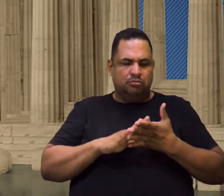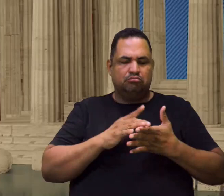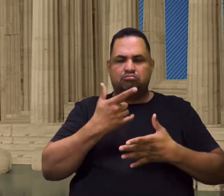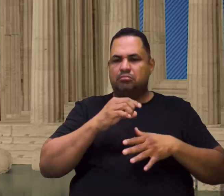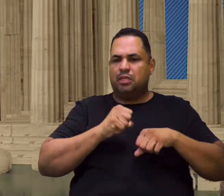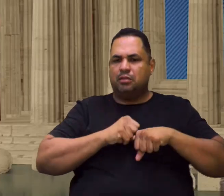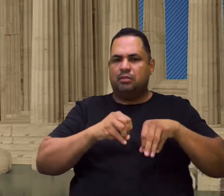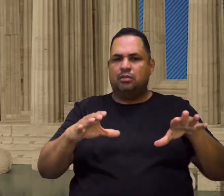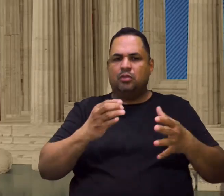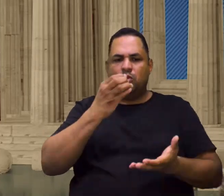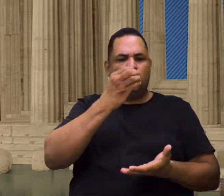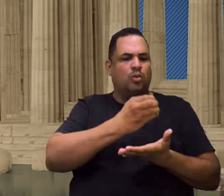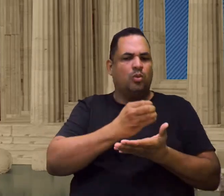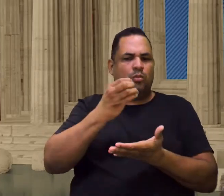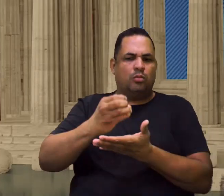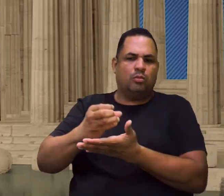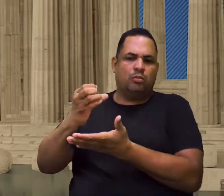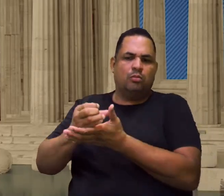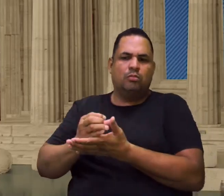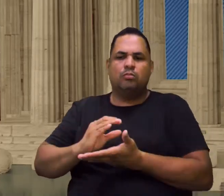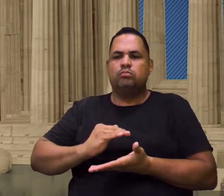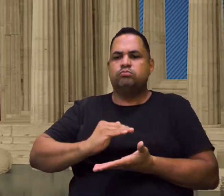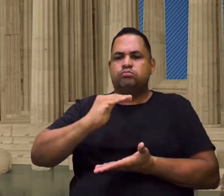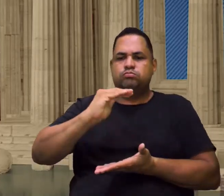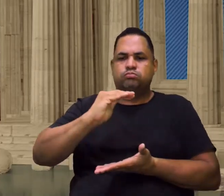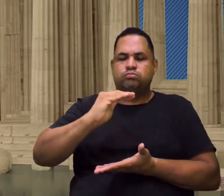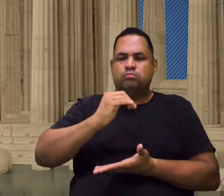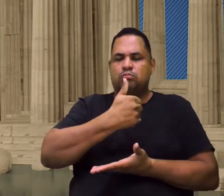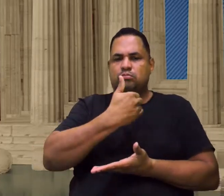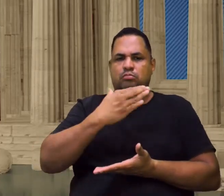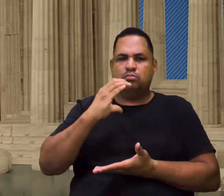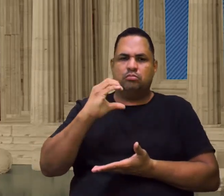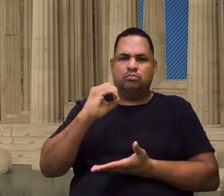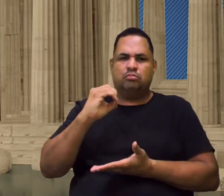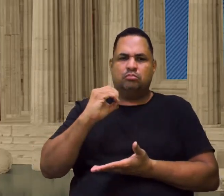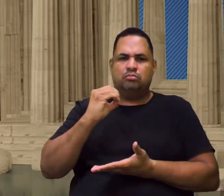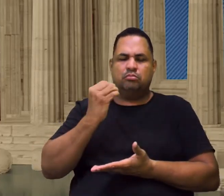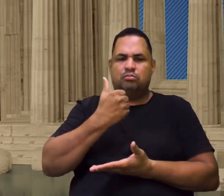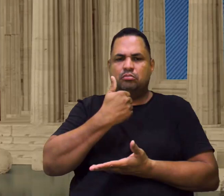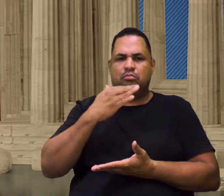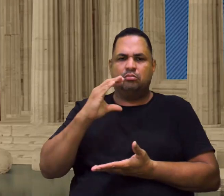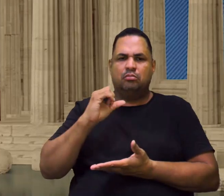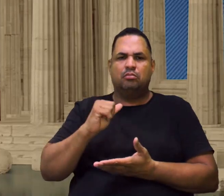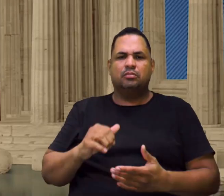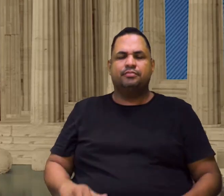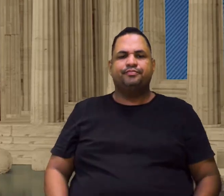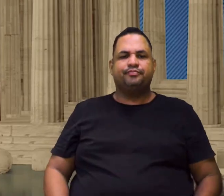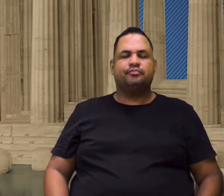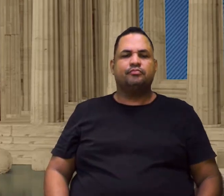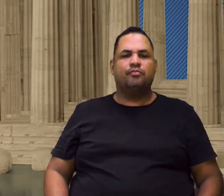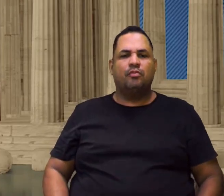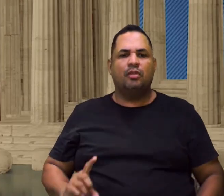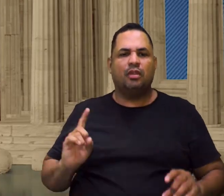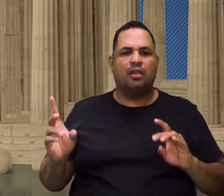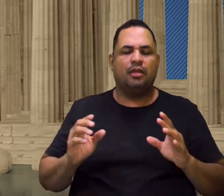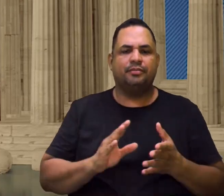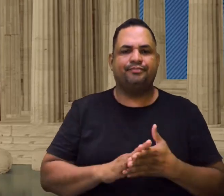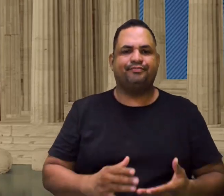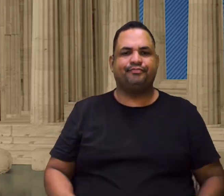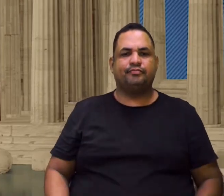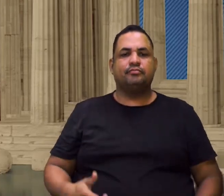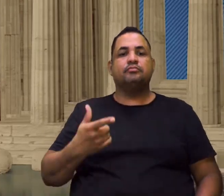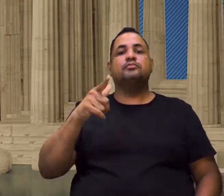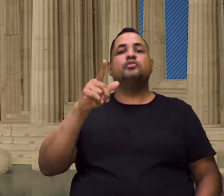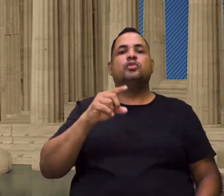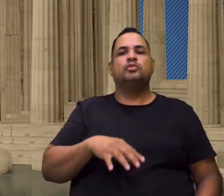distribuição, um copo cheio para cada. Por exemplo, 10 são 10 ml, 100 ml no caso, para cada, só num dia. E outro